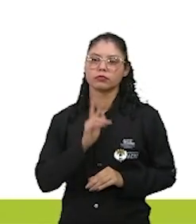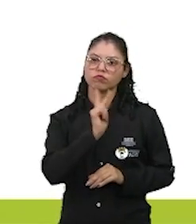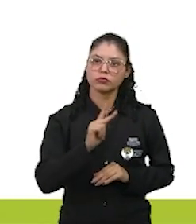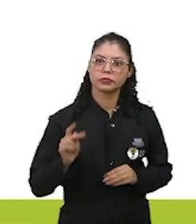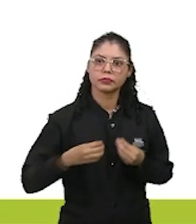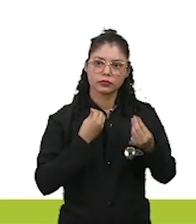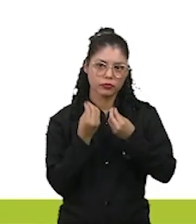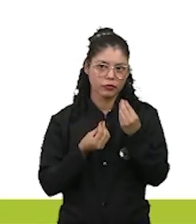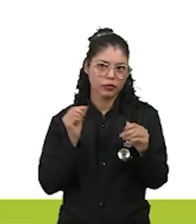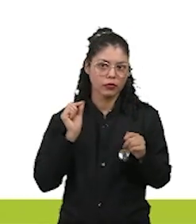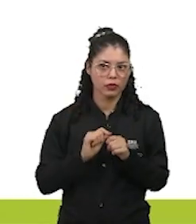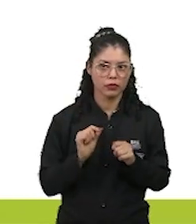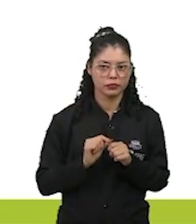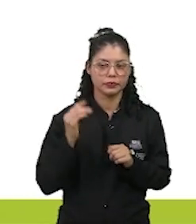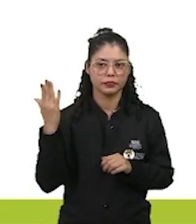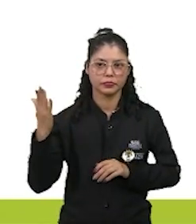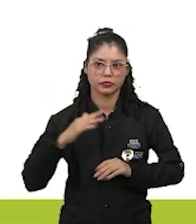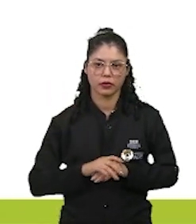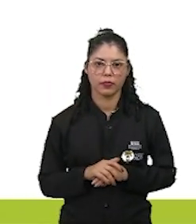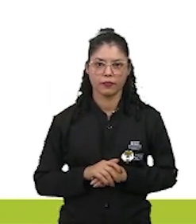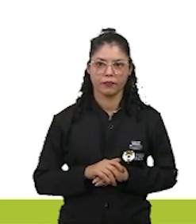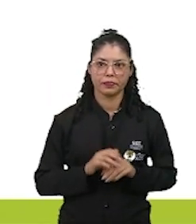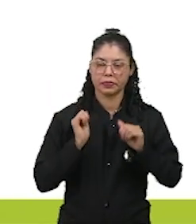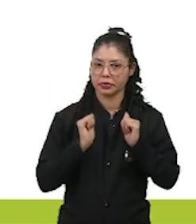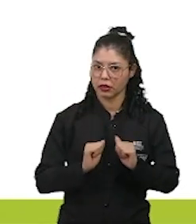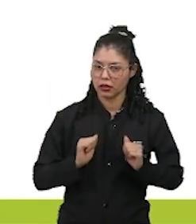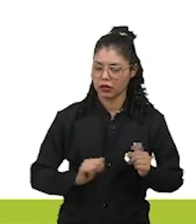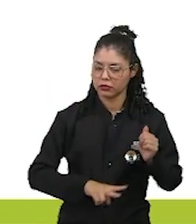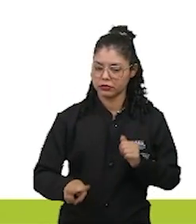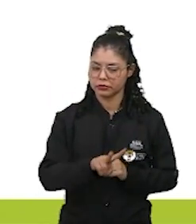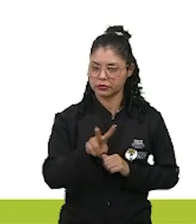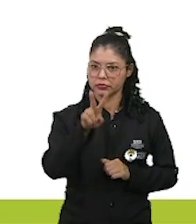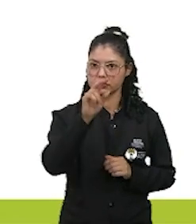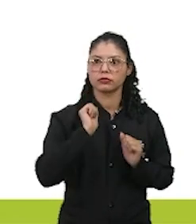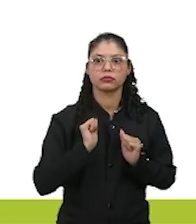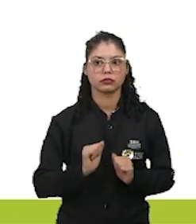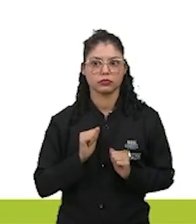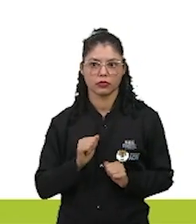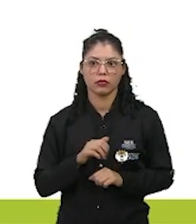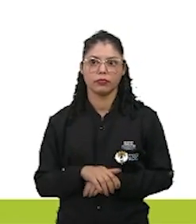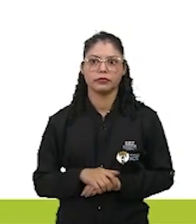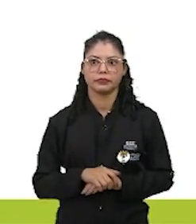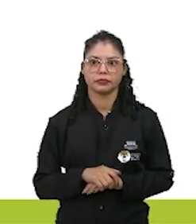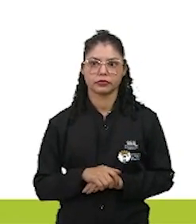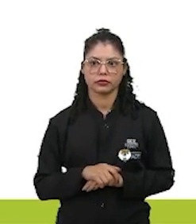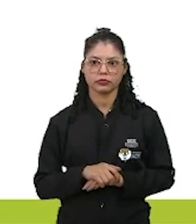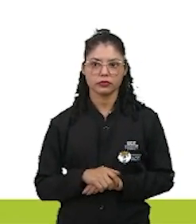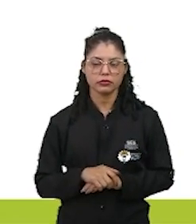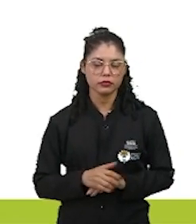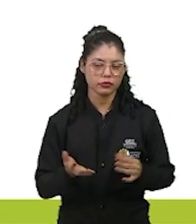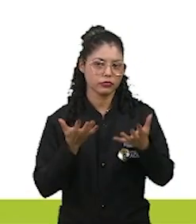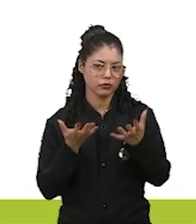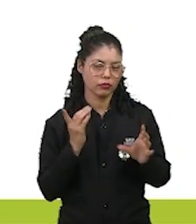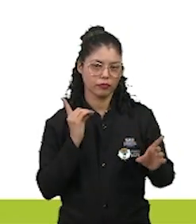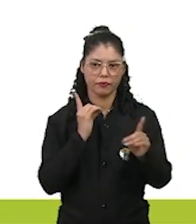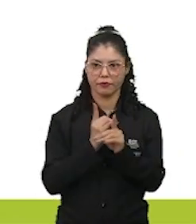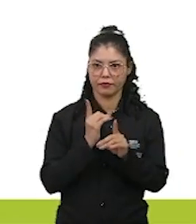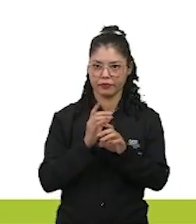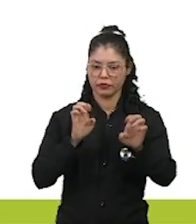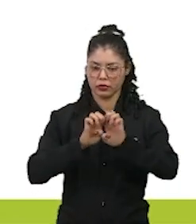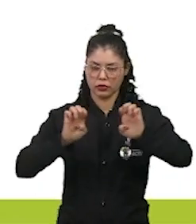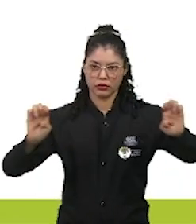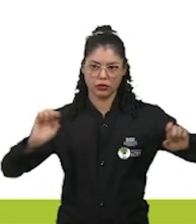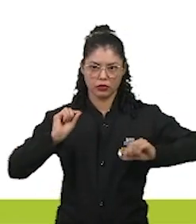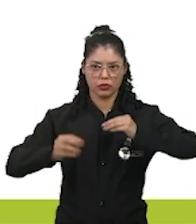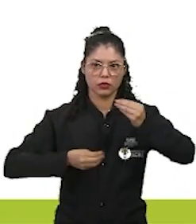mesmo. O que é que muda? Em vez de ser M, vai ser A. A ideia de crescente e decrescente é a mesma na função